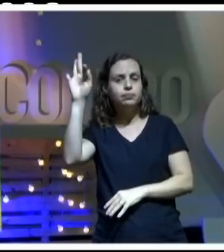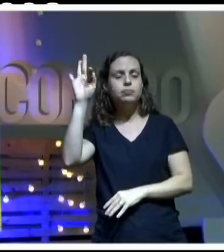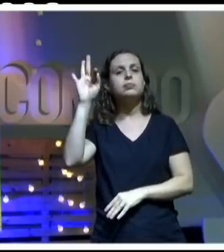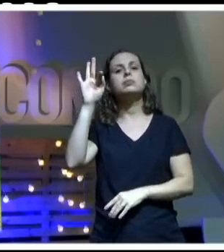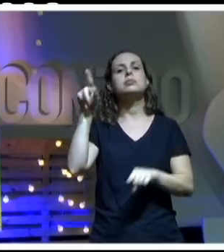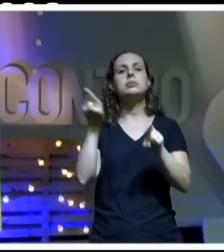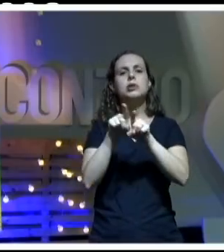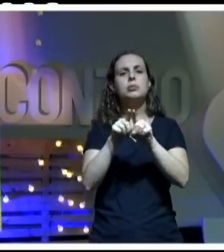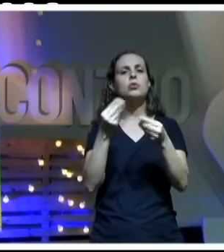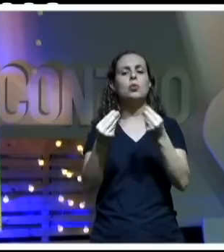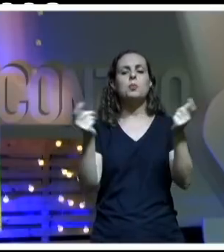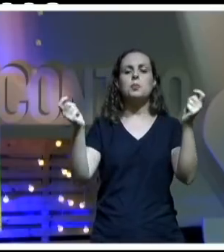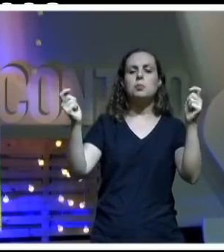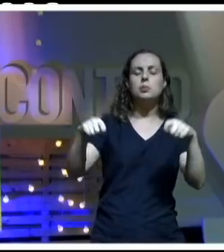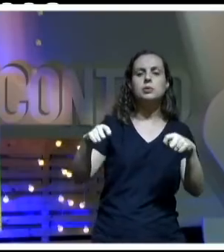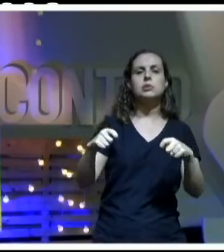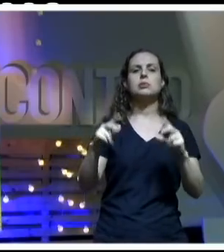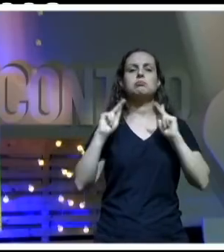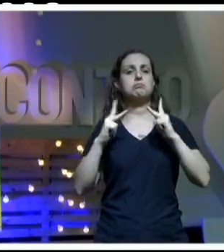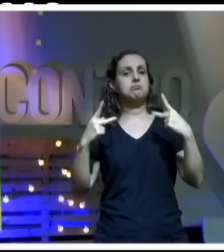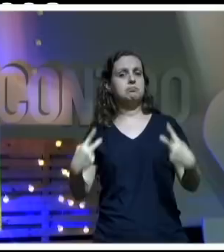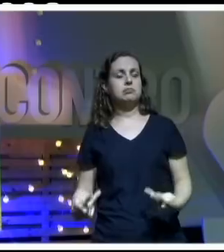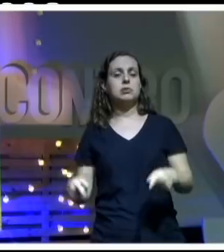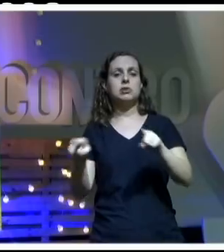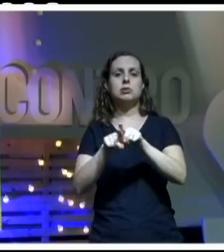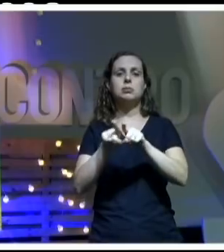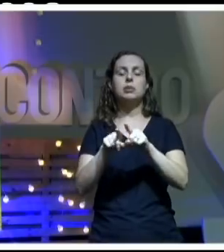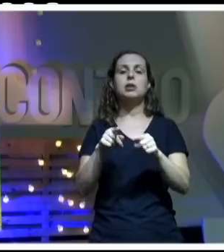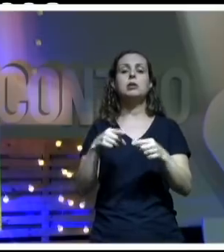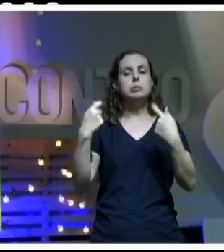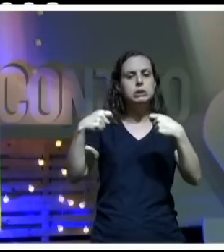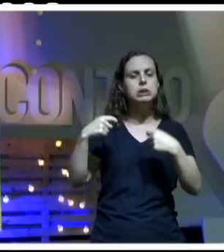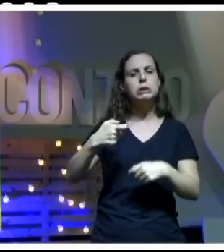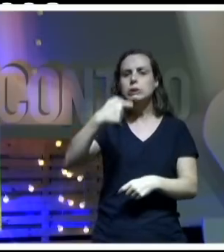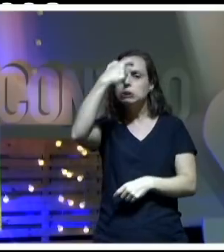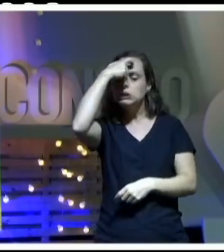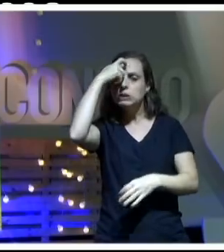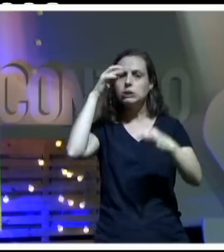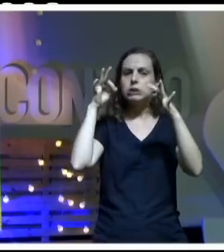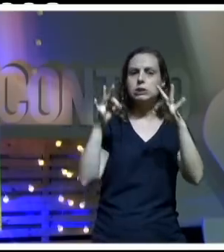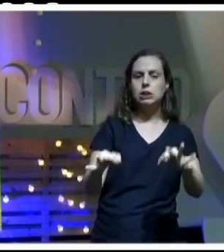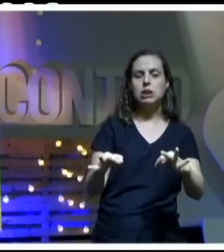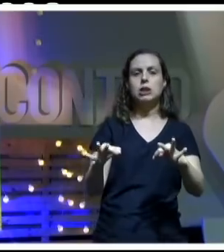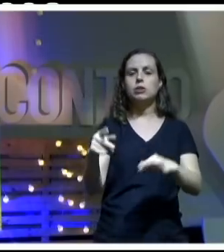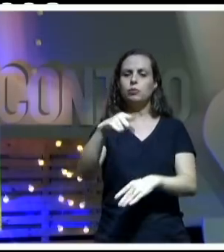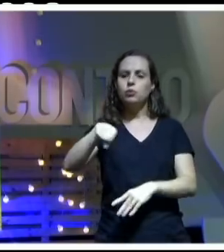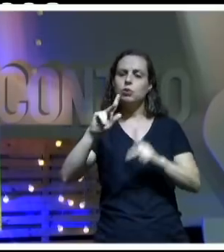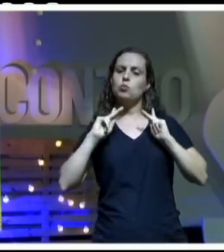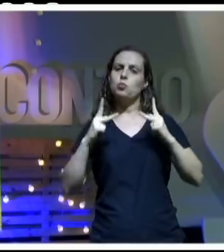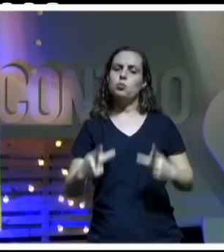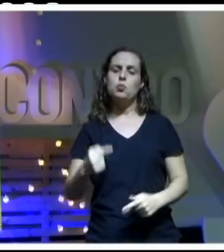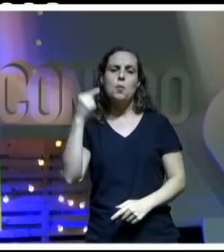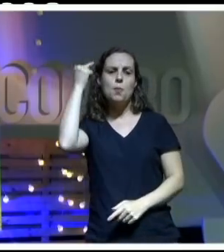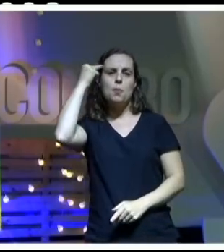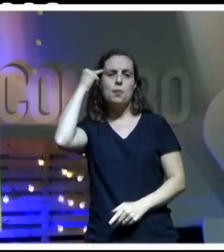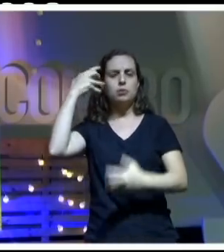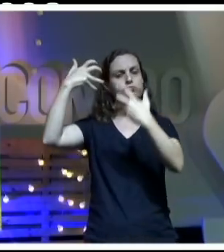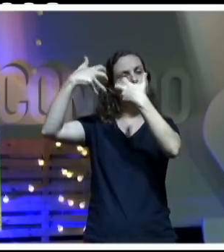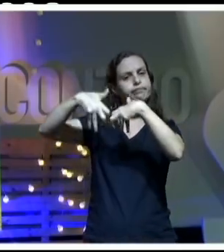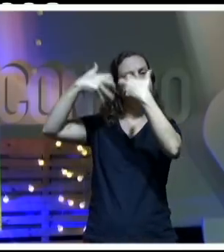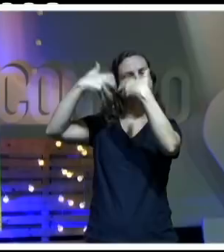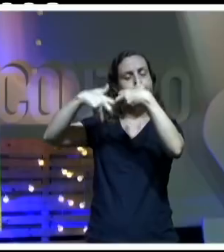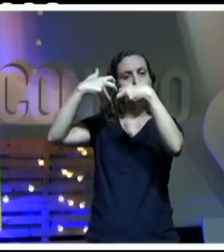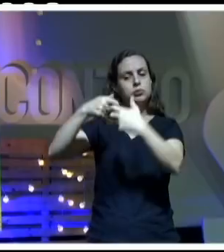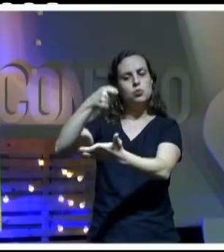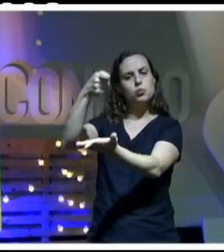das capacidades humanas em colocar a razão humanos feitos humanos uma espécie de humanismo moderno como